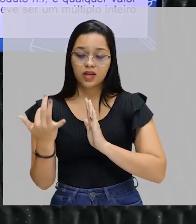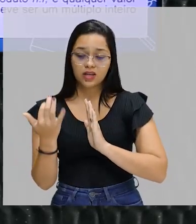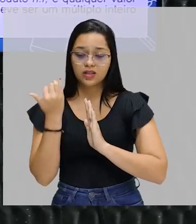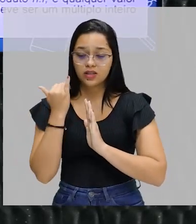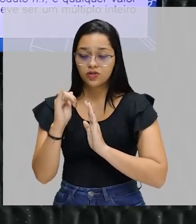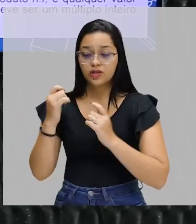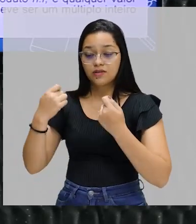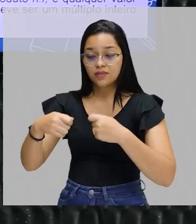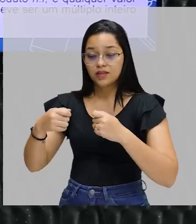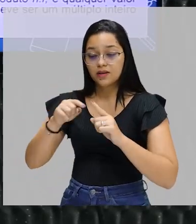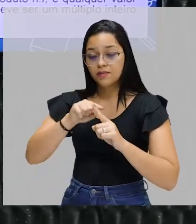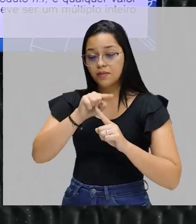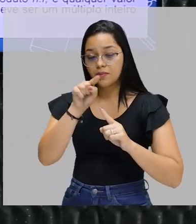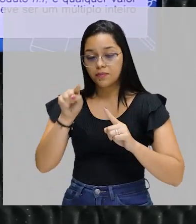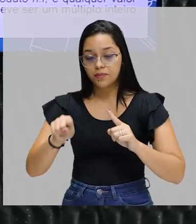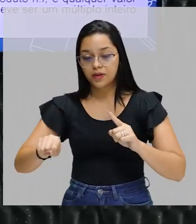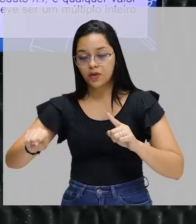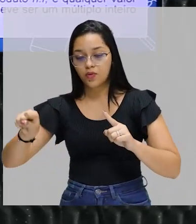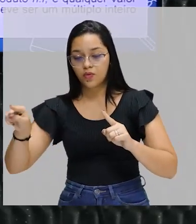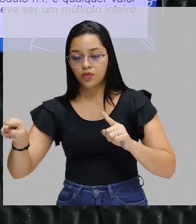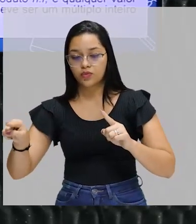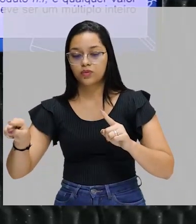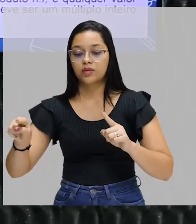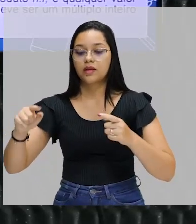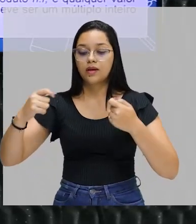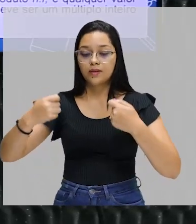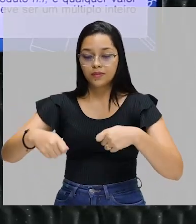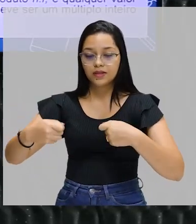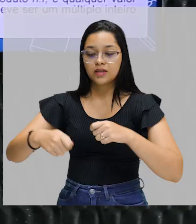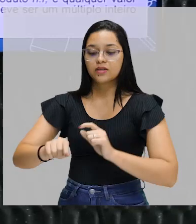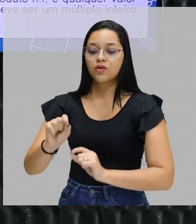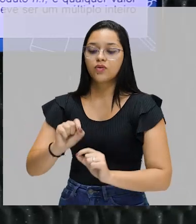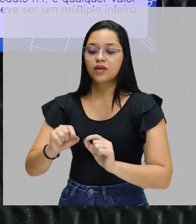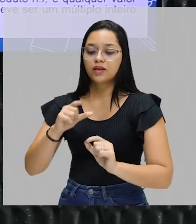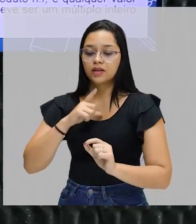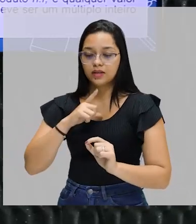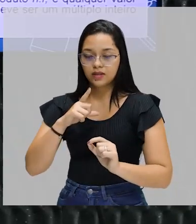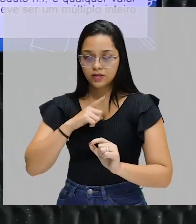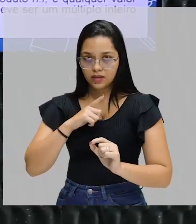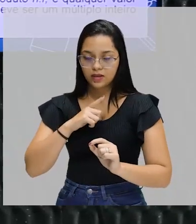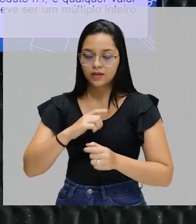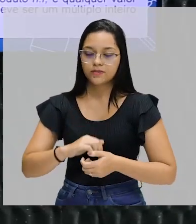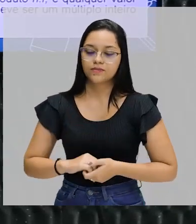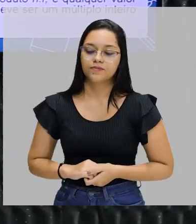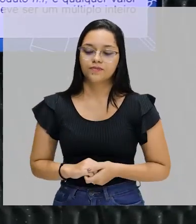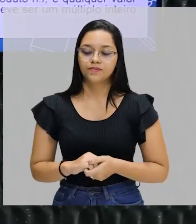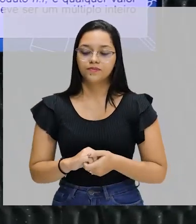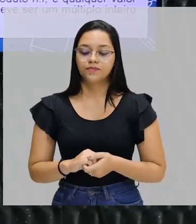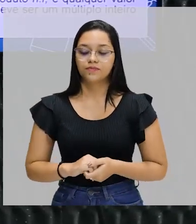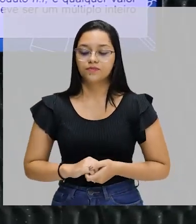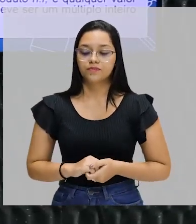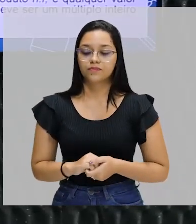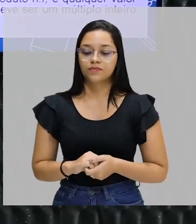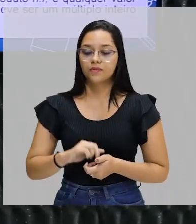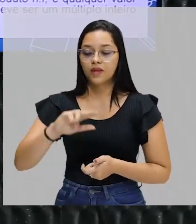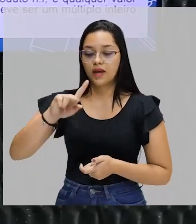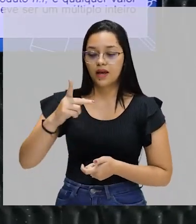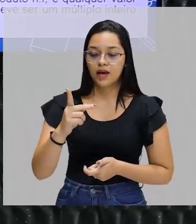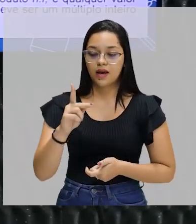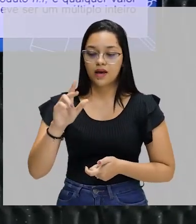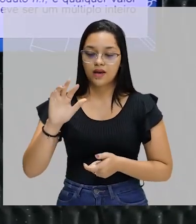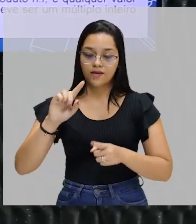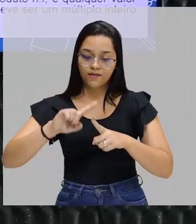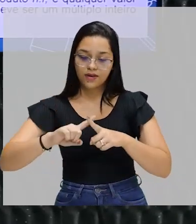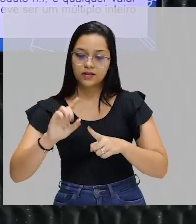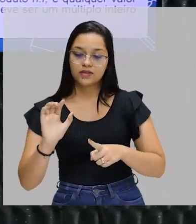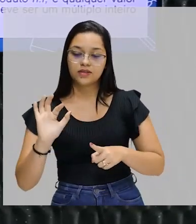quantidade mínima de energia, né, que uma onda eletromagnética deve possuir corresponde ao produto H